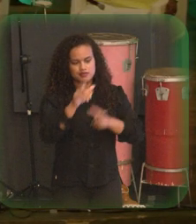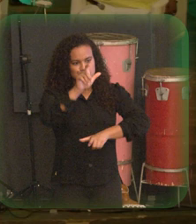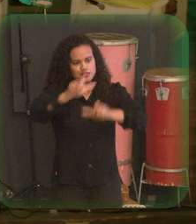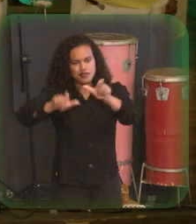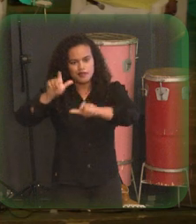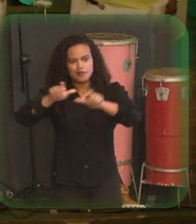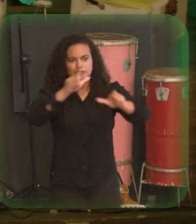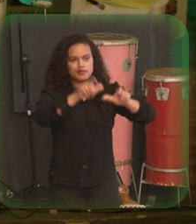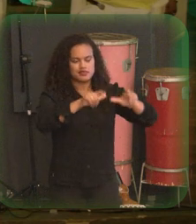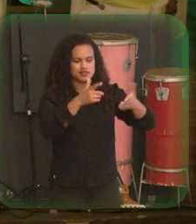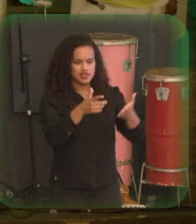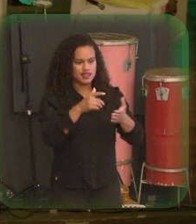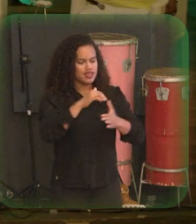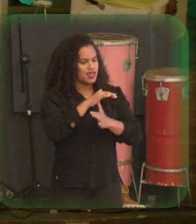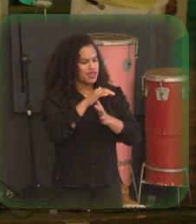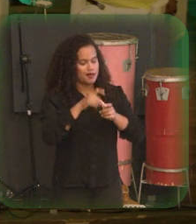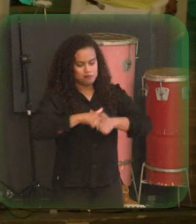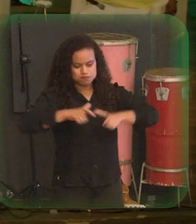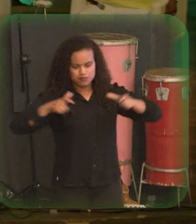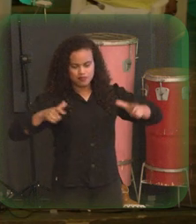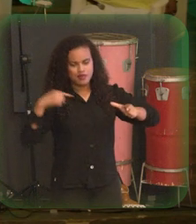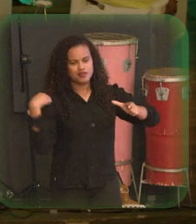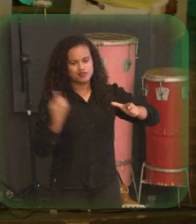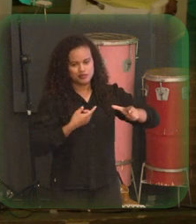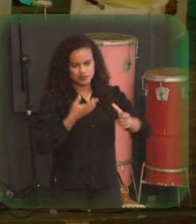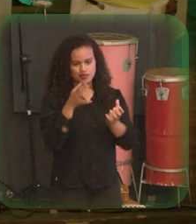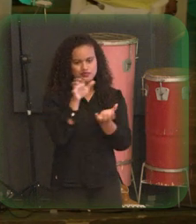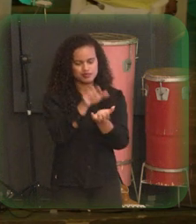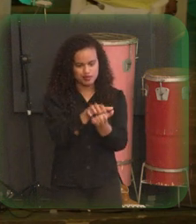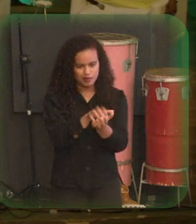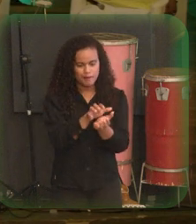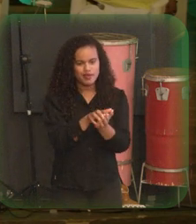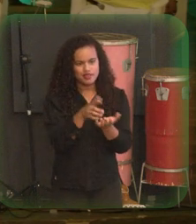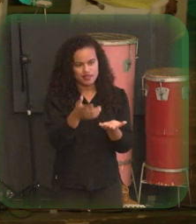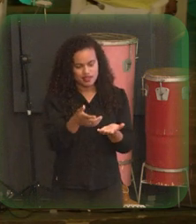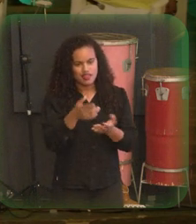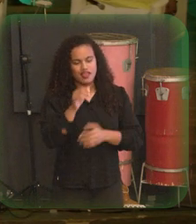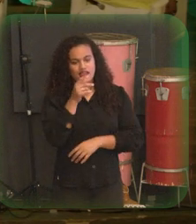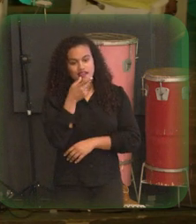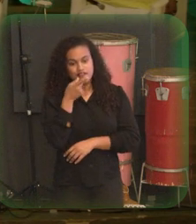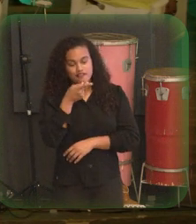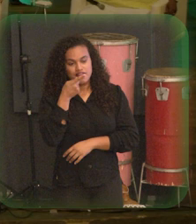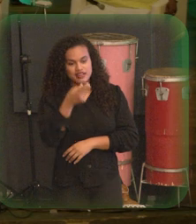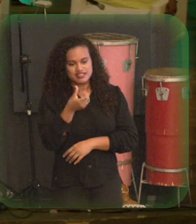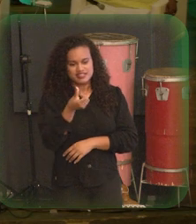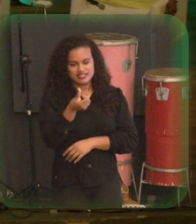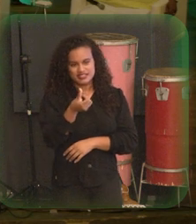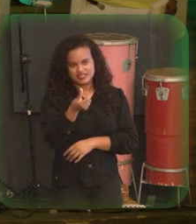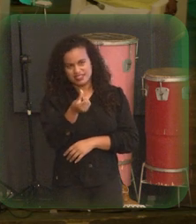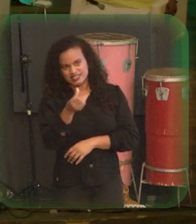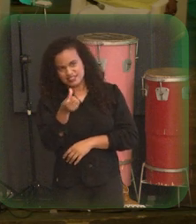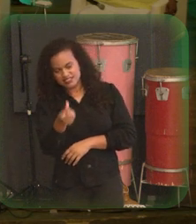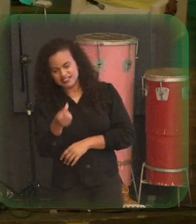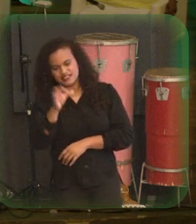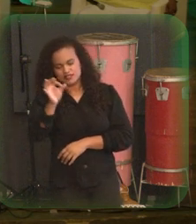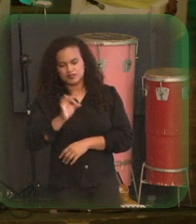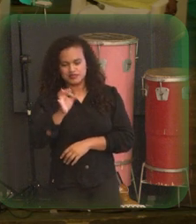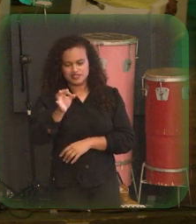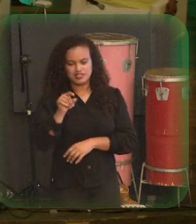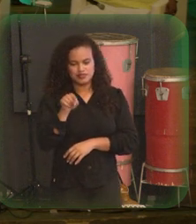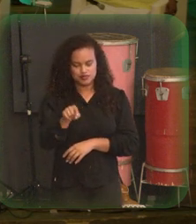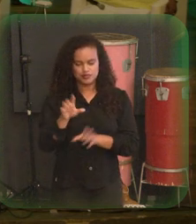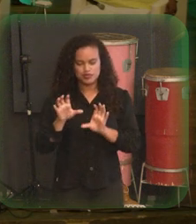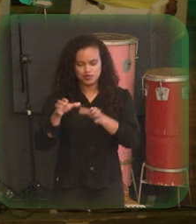maior parte do nosso Estado, e ainda mais reforçando que 66% do nosso Estado é composto por pessoas negras, e a gente sabe